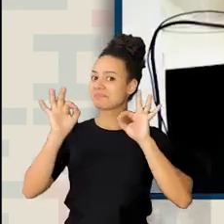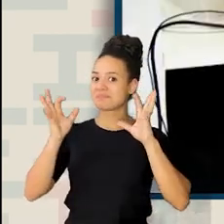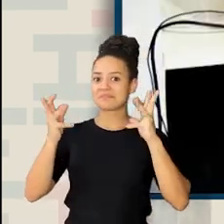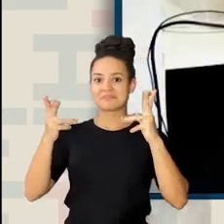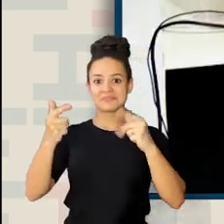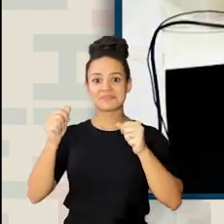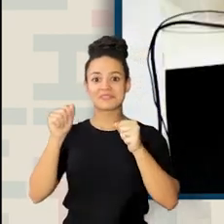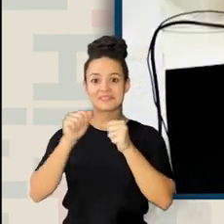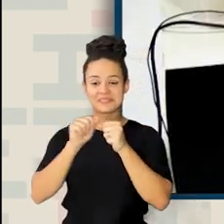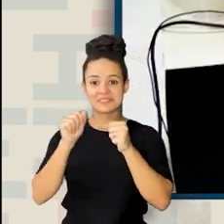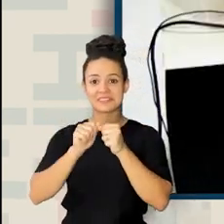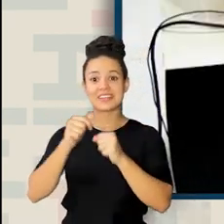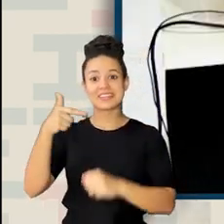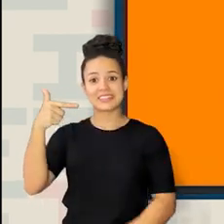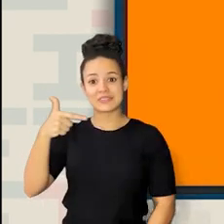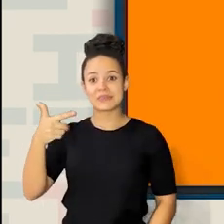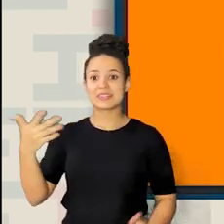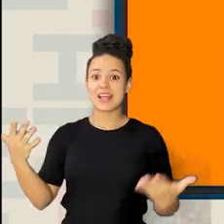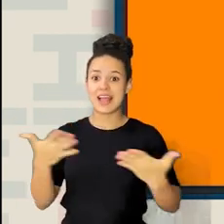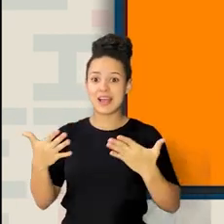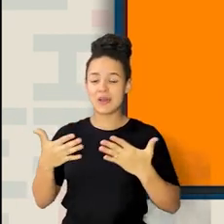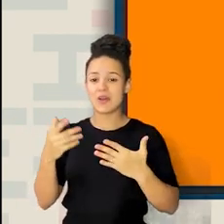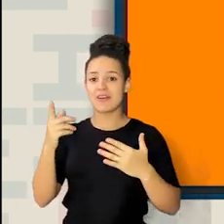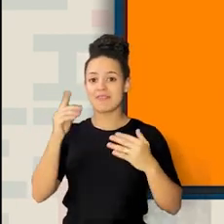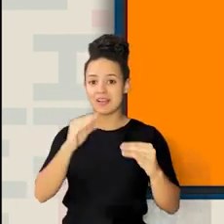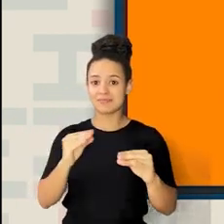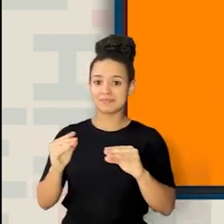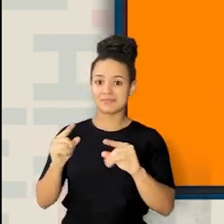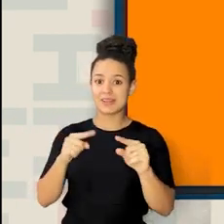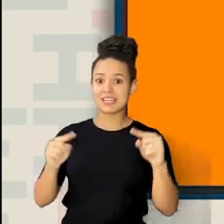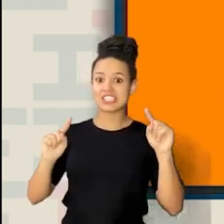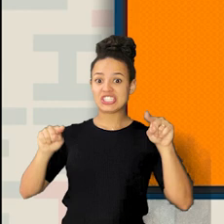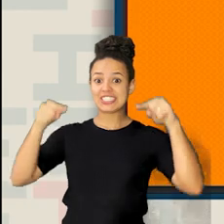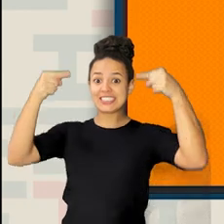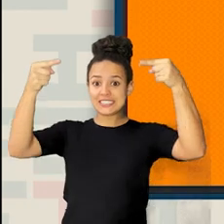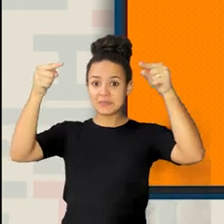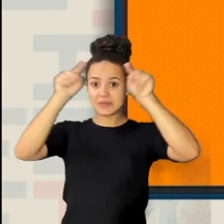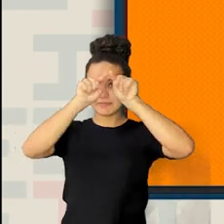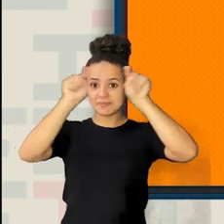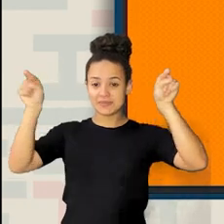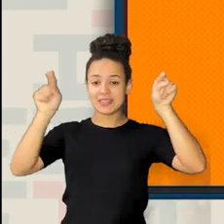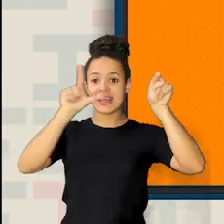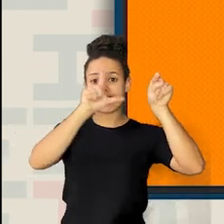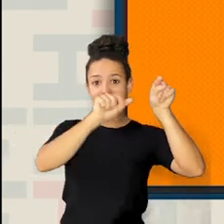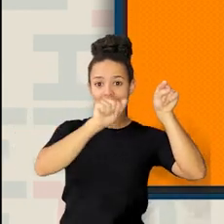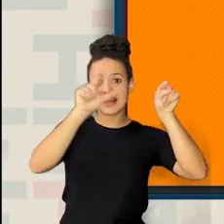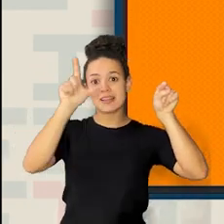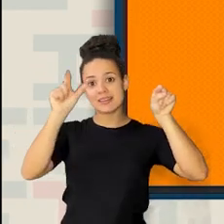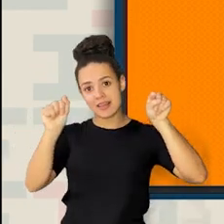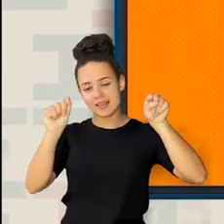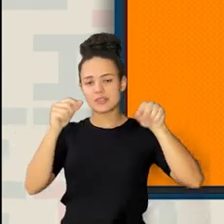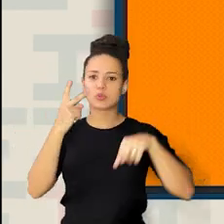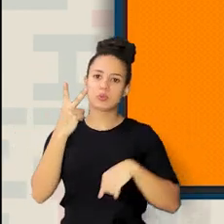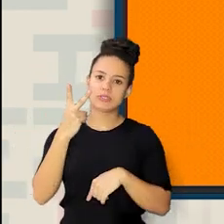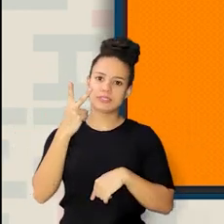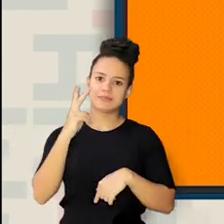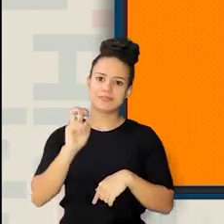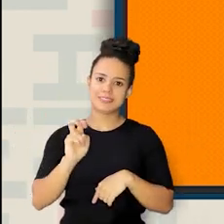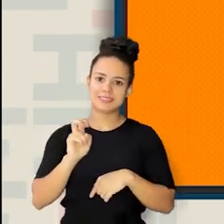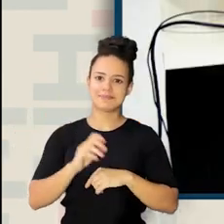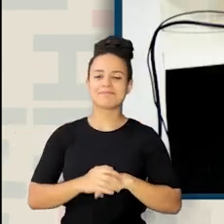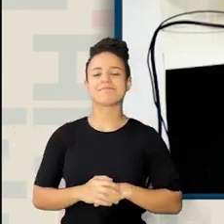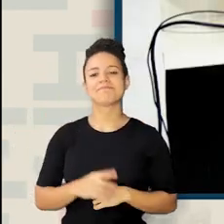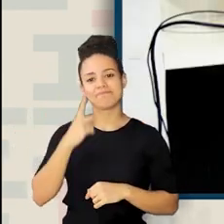Joia, a gente fez a segunda. Agora vamos fazer a de cima, que são 2 notas lá. Lá, tá. Lá, tá